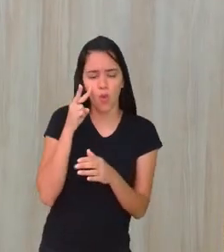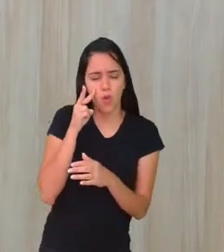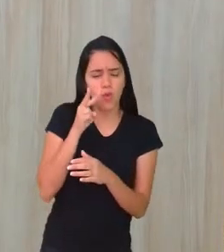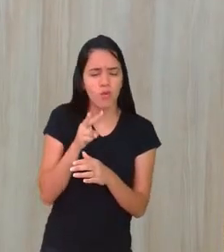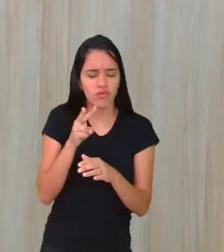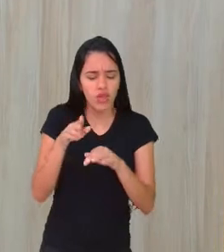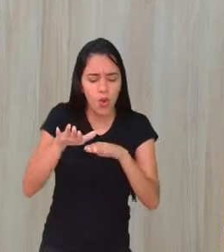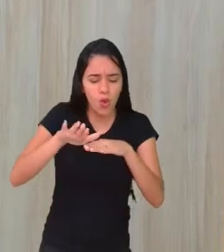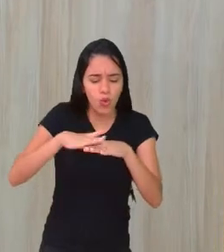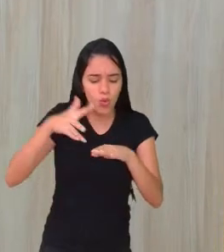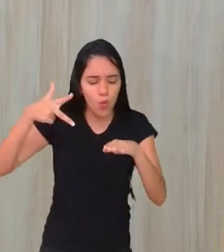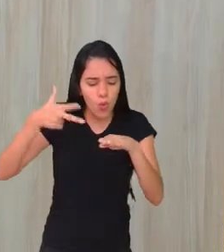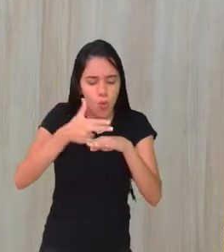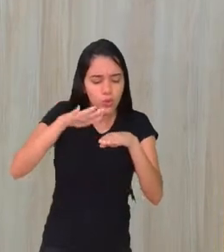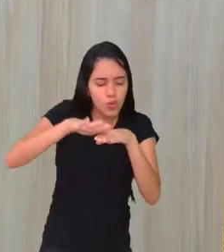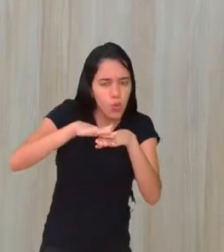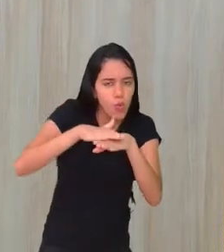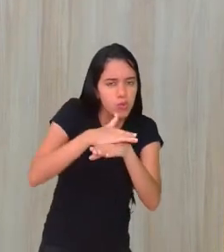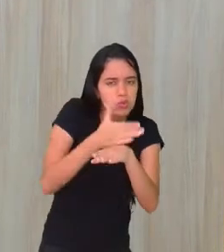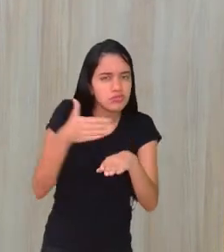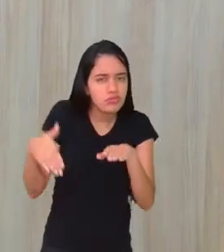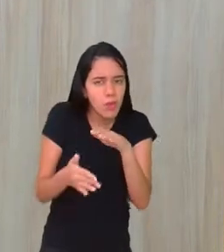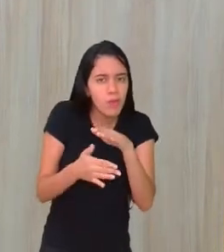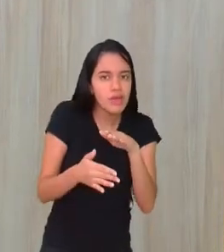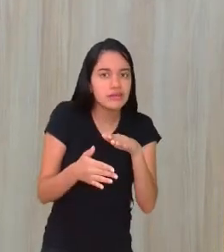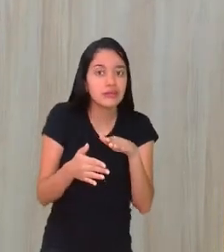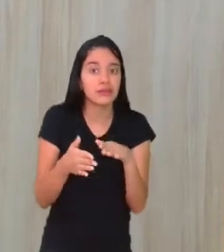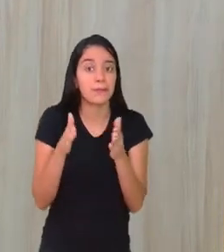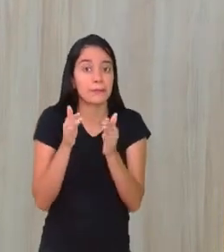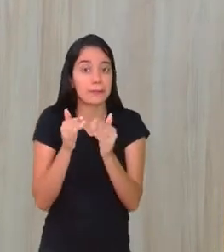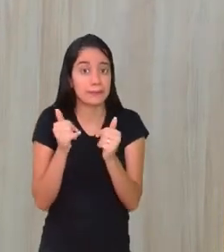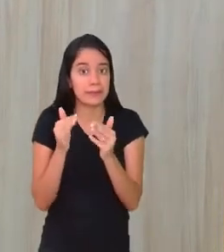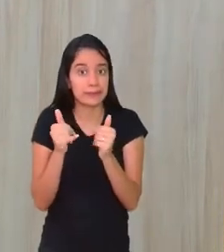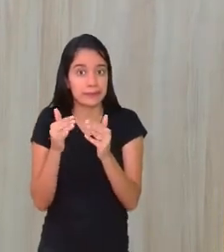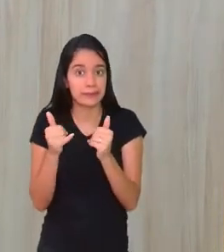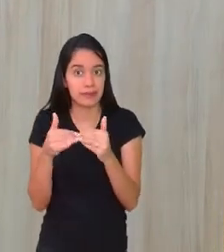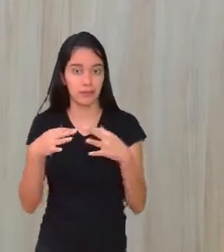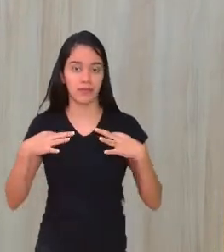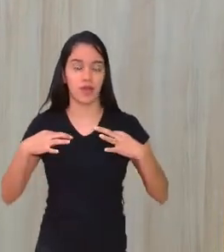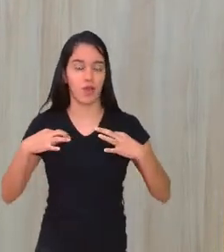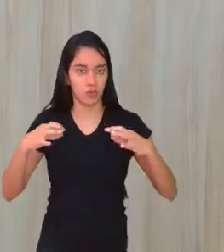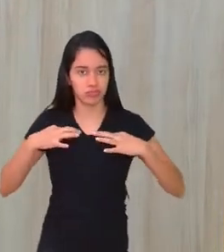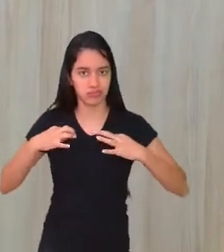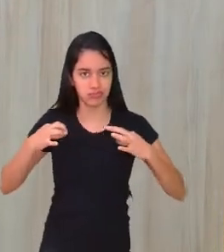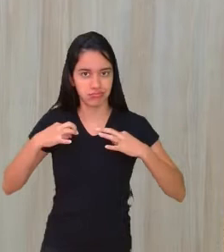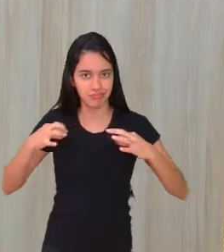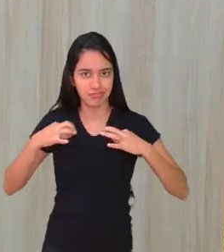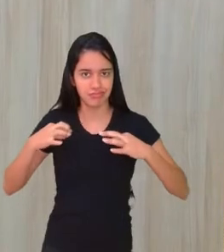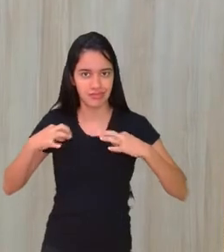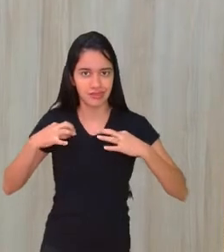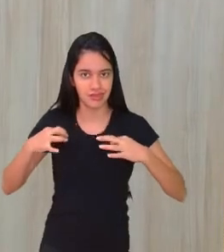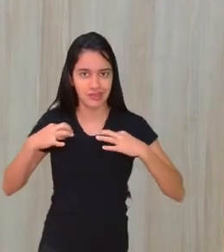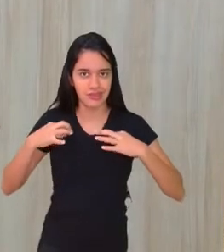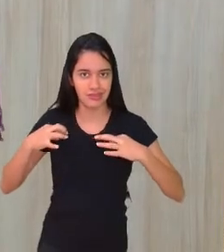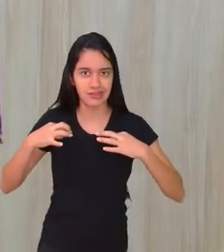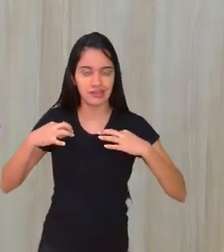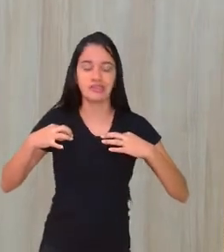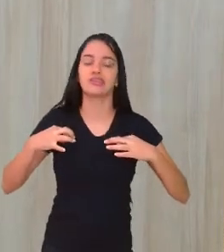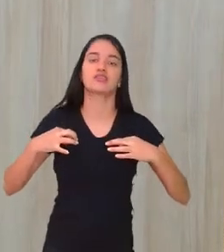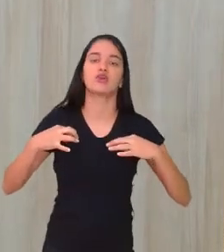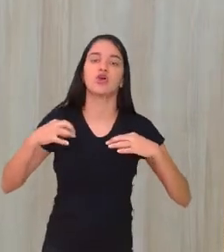luz, aí mandou colocar um pano, tá? Contra o